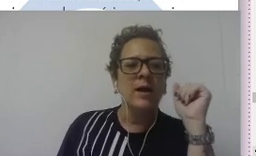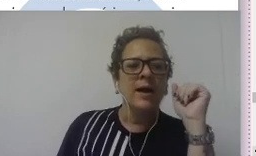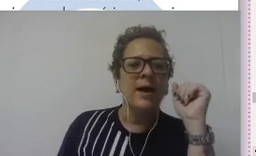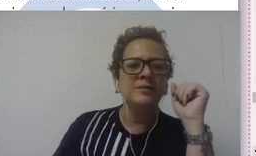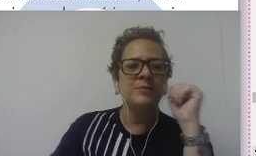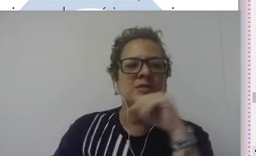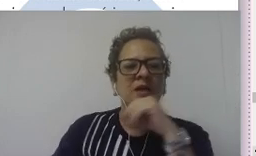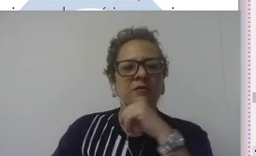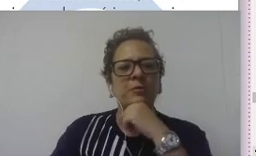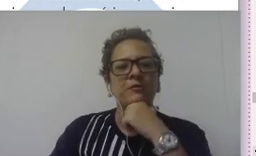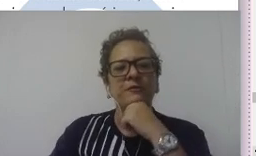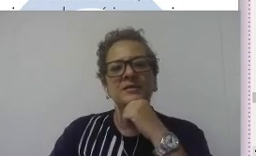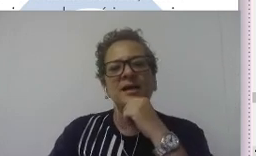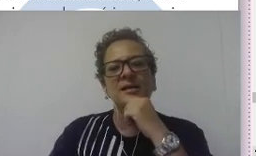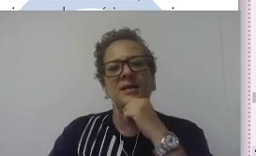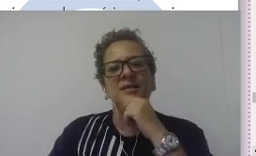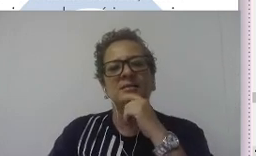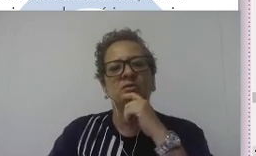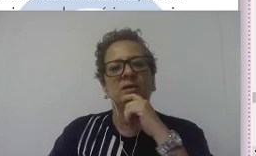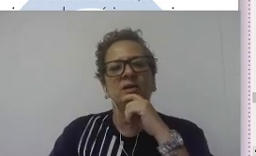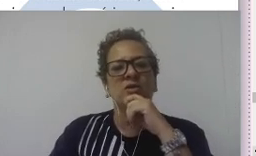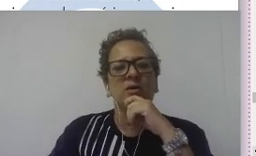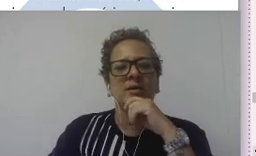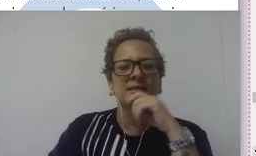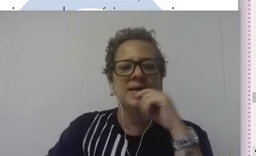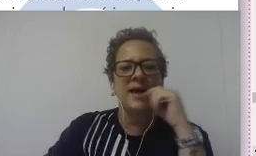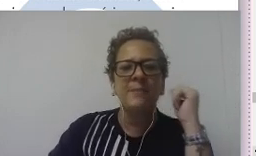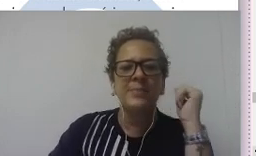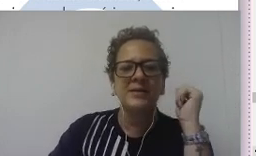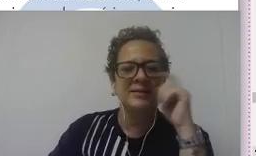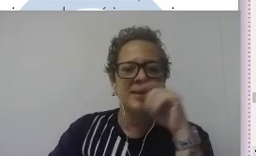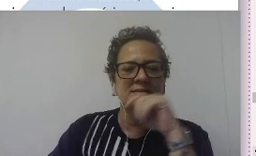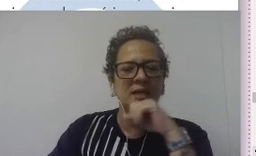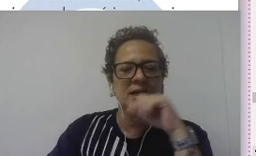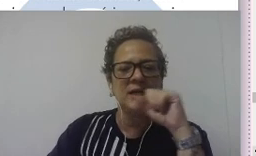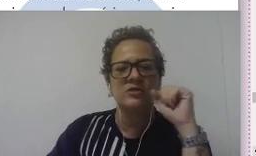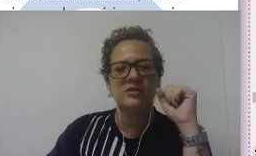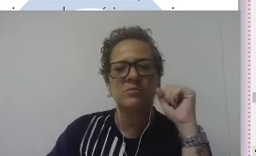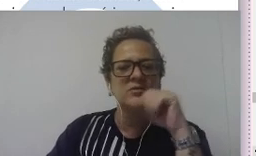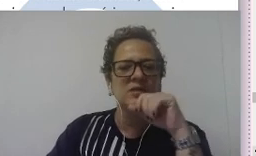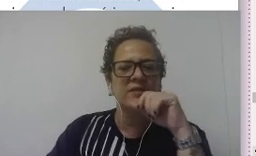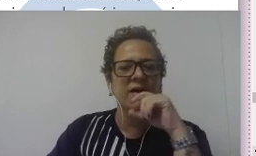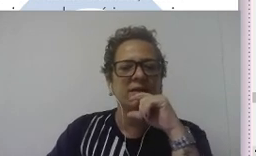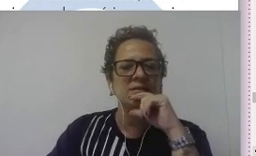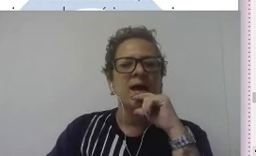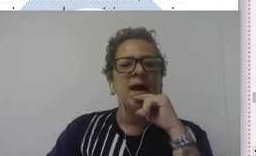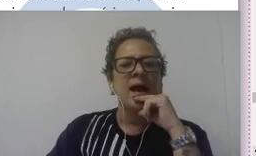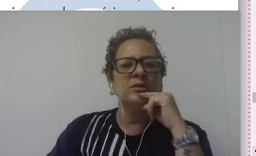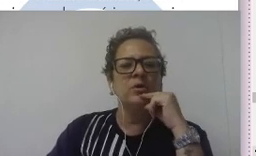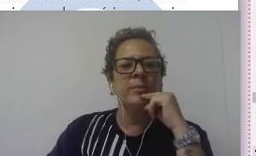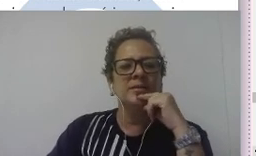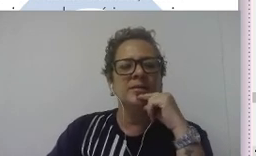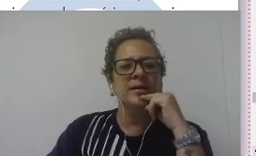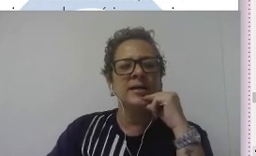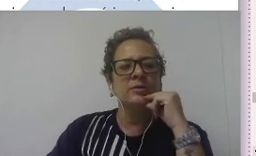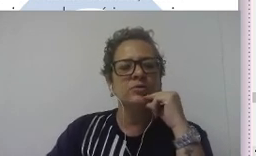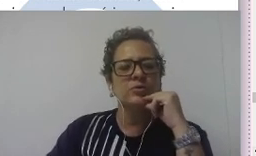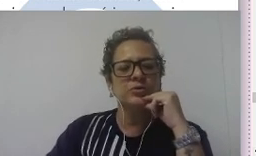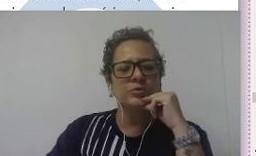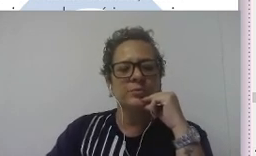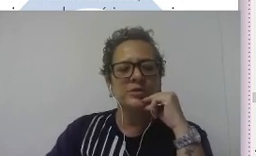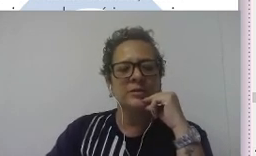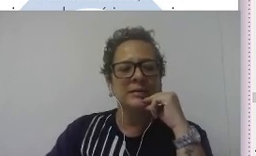órgão responsável por fiscalizar e censurar histórias que apresentassem críticas muito severas à nobreza e